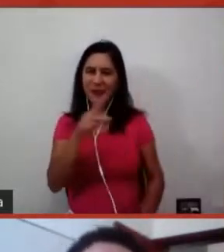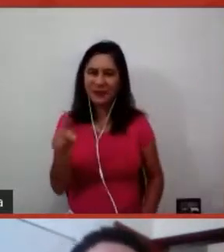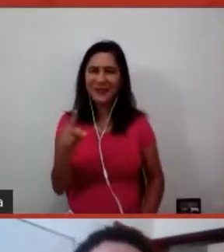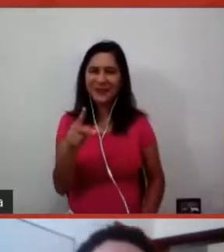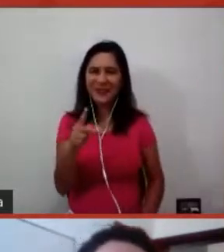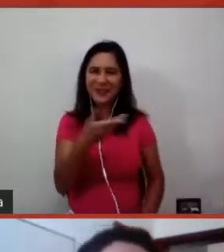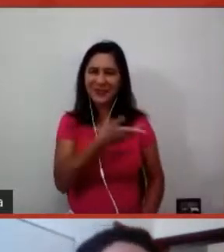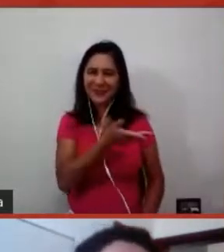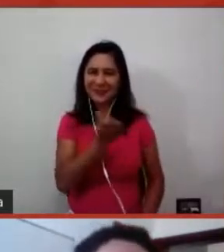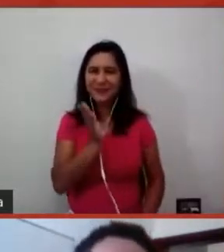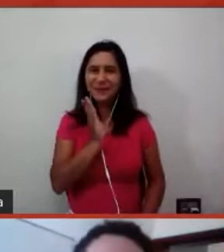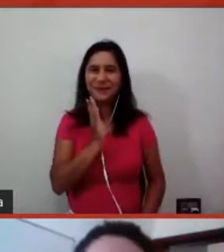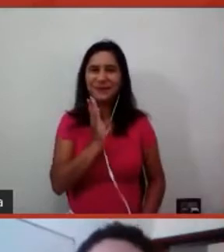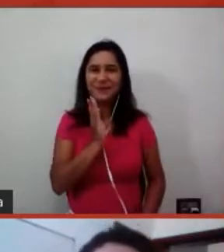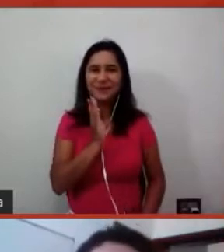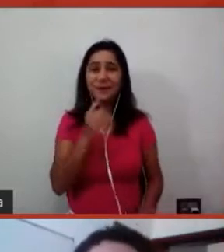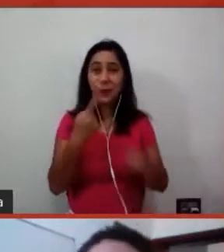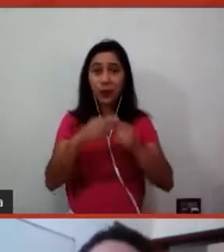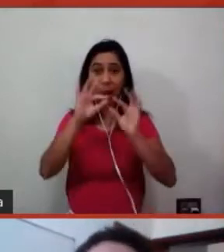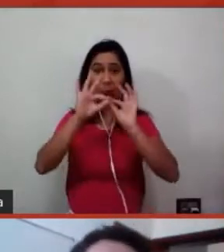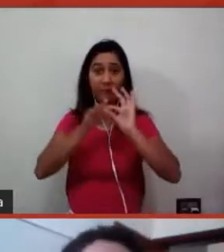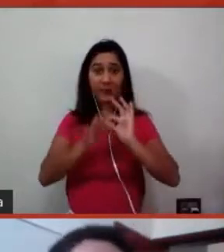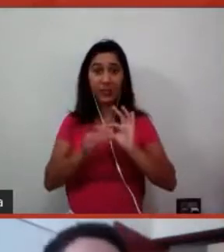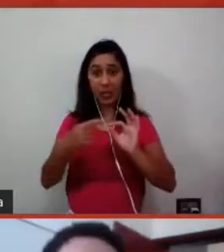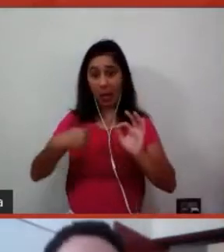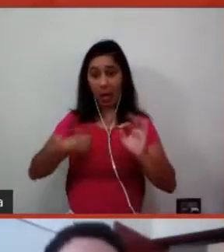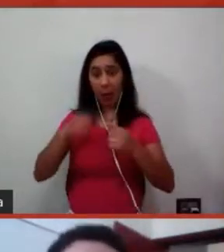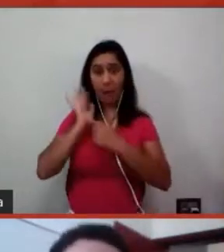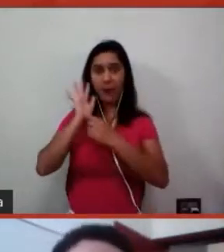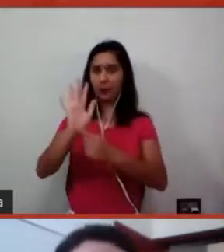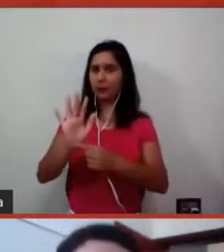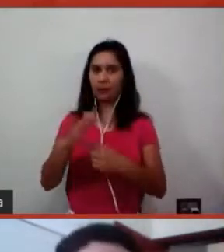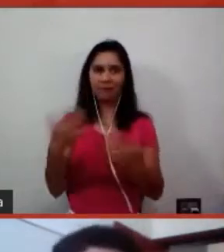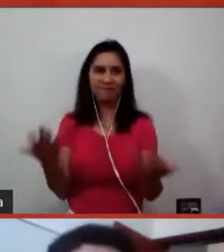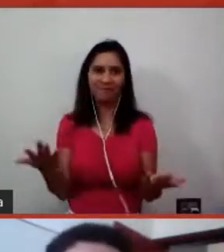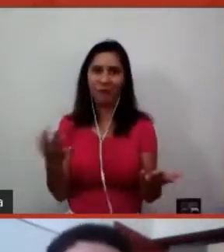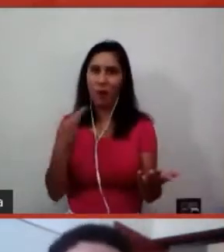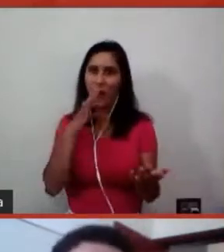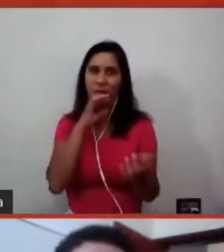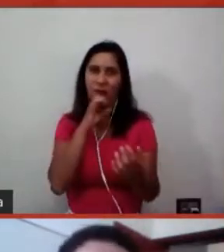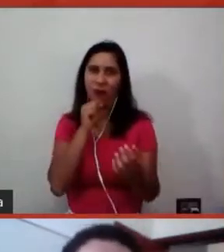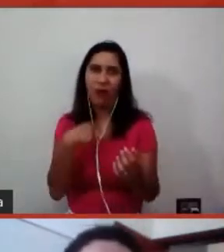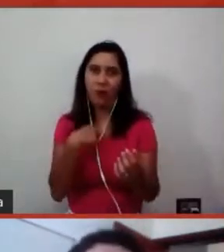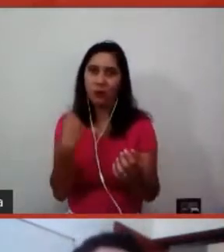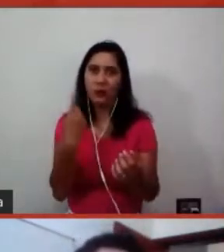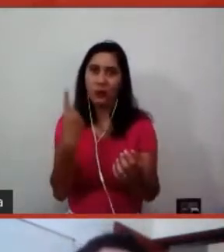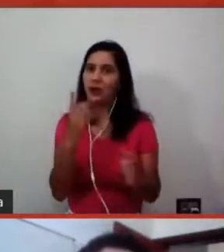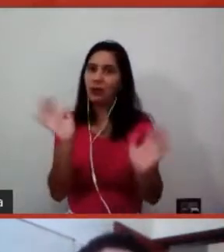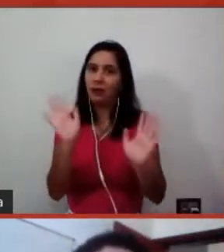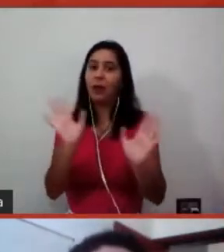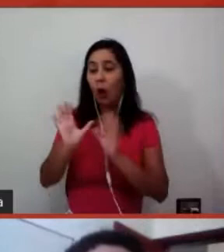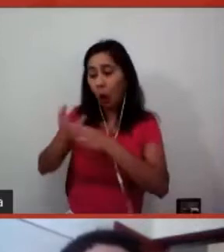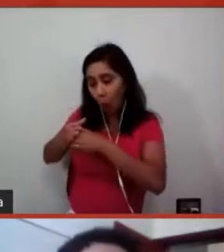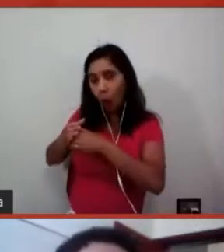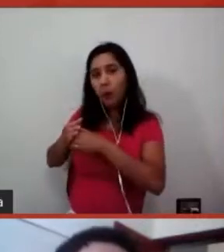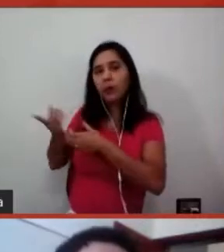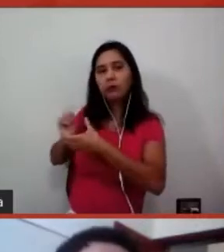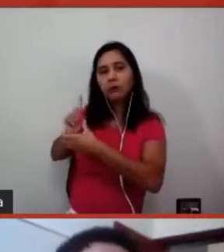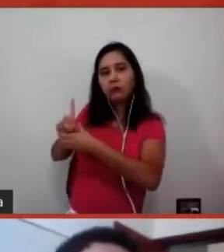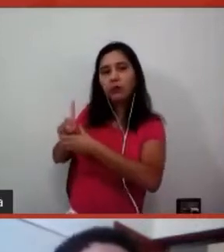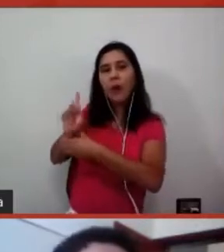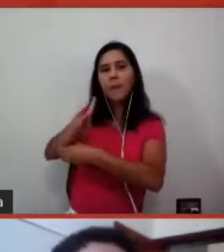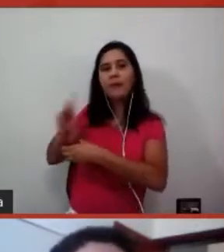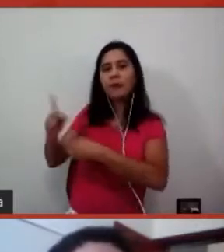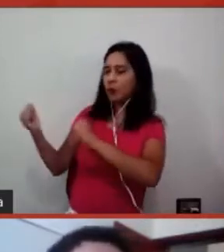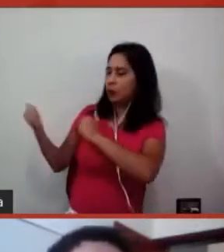colocado que a oficina era apresentada por mim, mas, obviamente, só consigo fazer isso nos pequenos grupos graças à colaboração desses